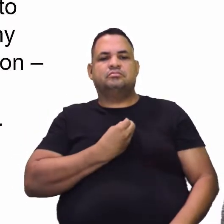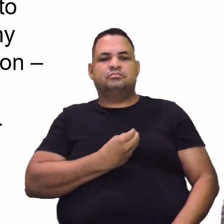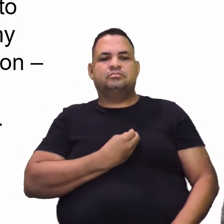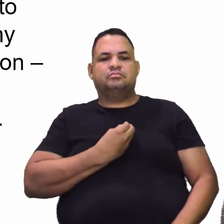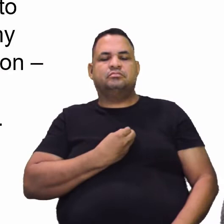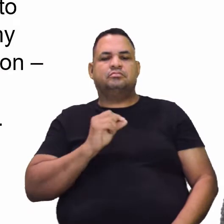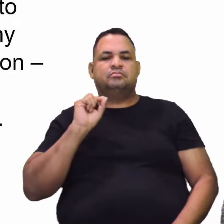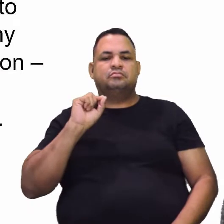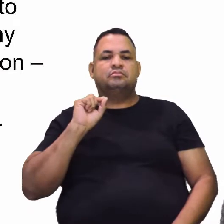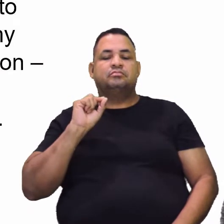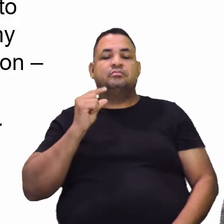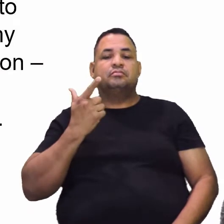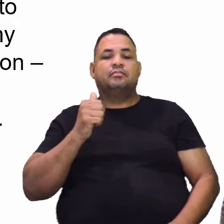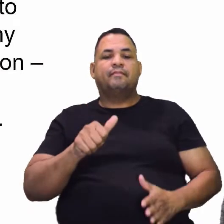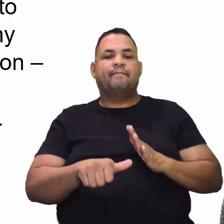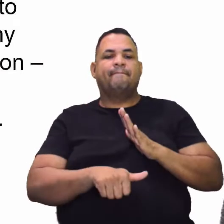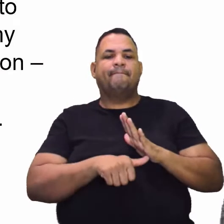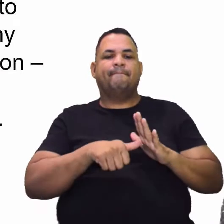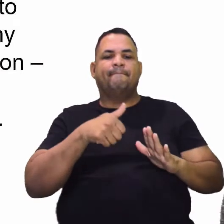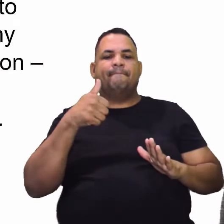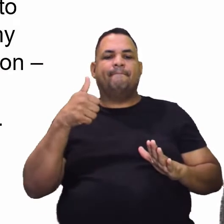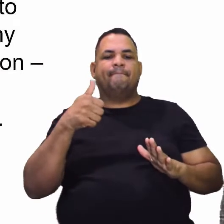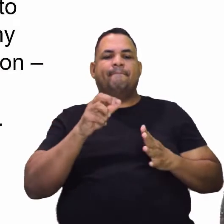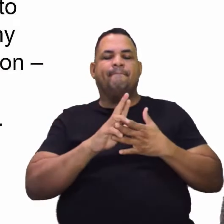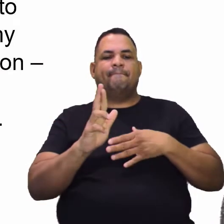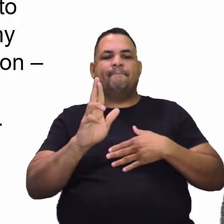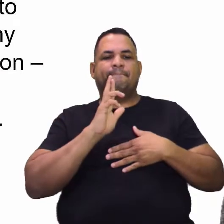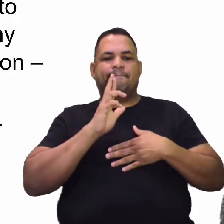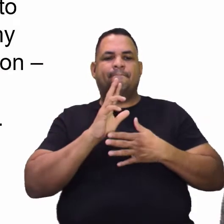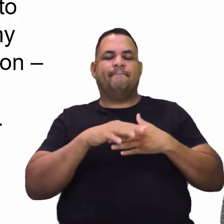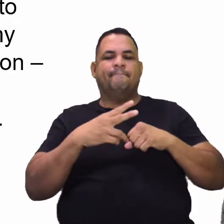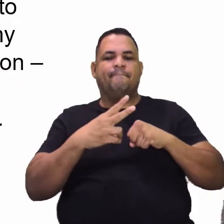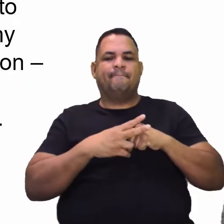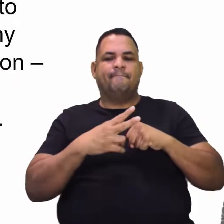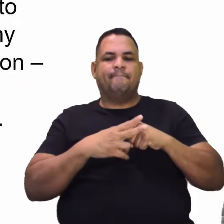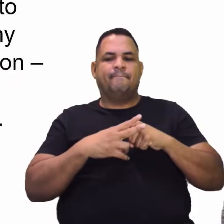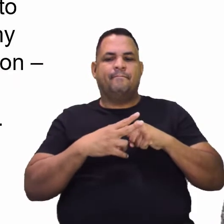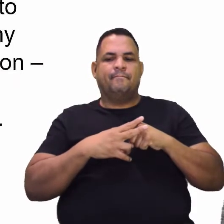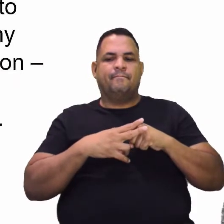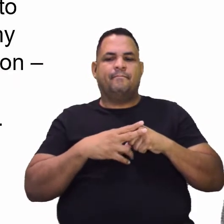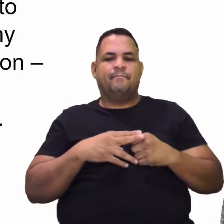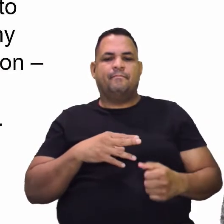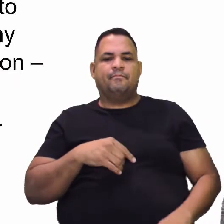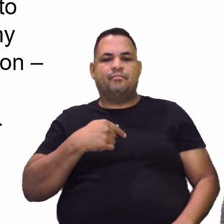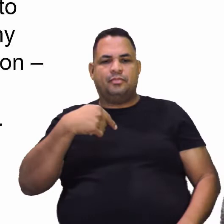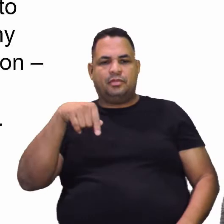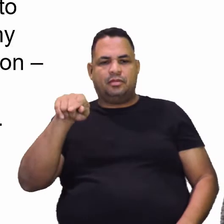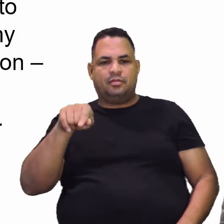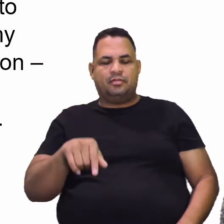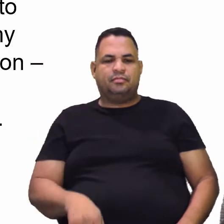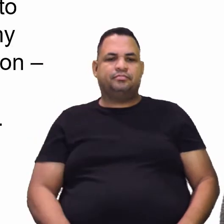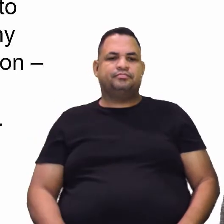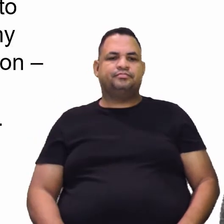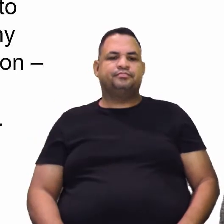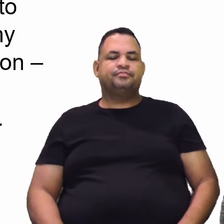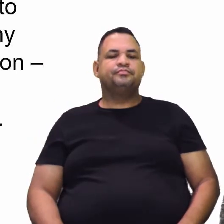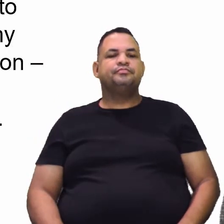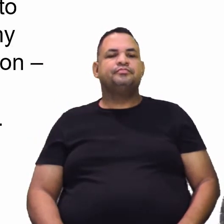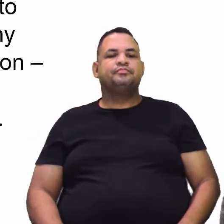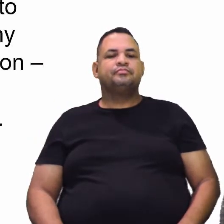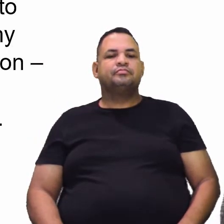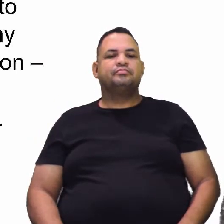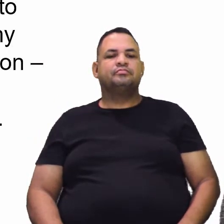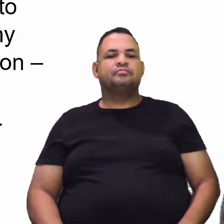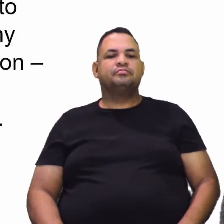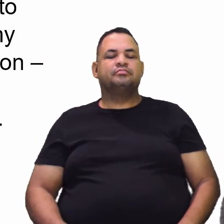tenho aqui o quê? Minha primeira resposta, que é o meu verbo aqui. Go. I go. Eu vou.